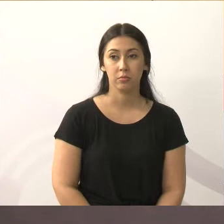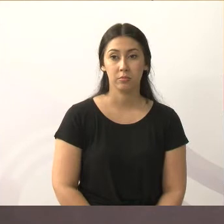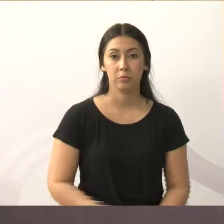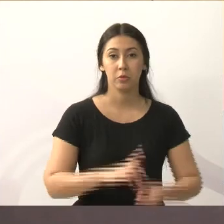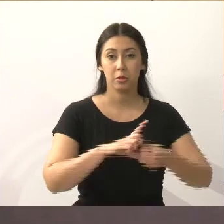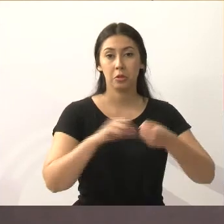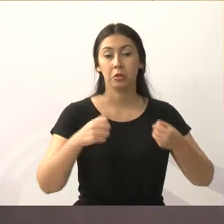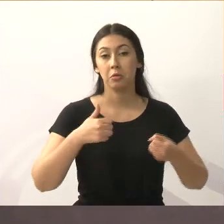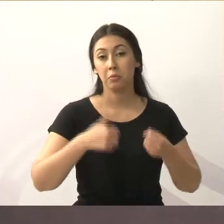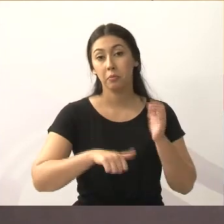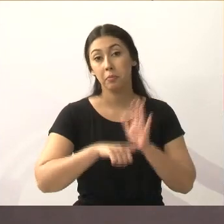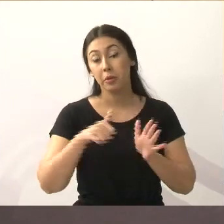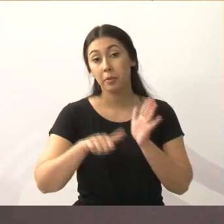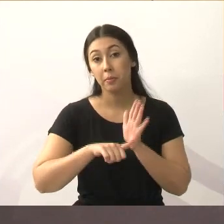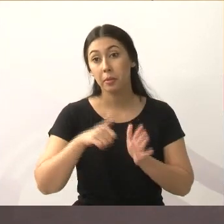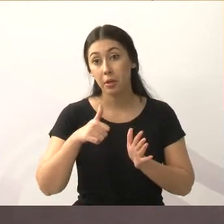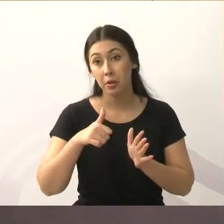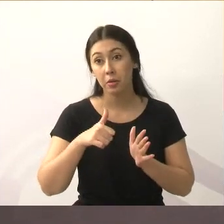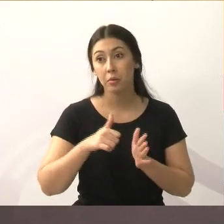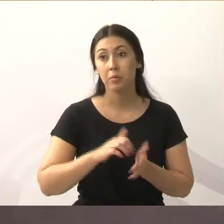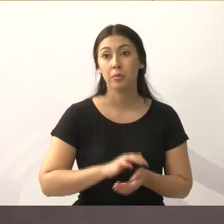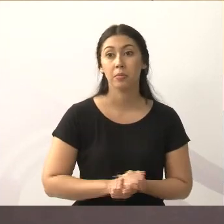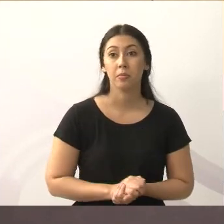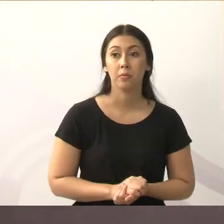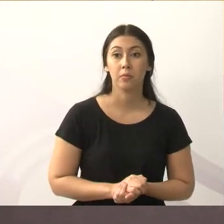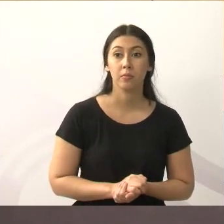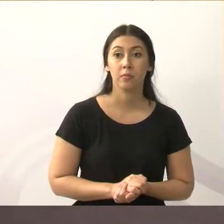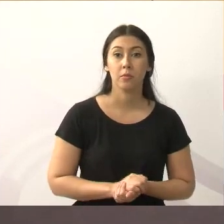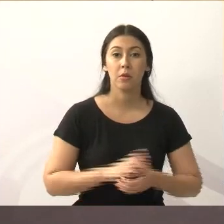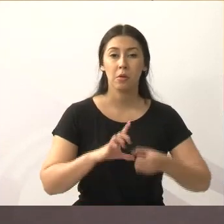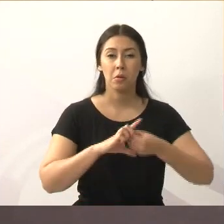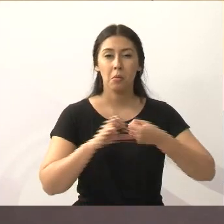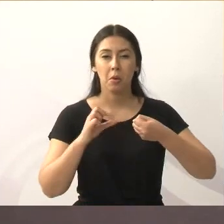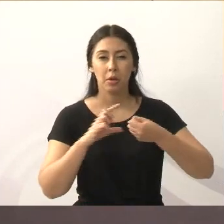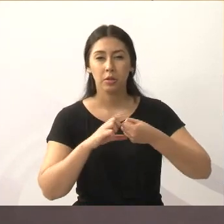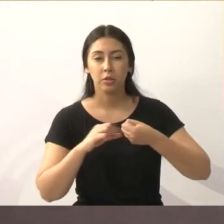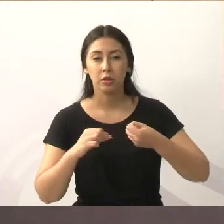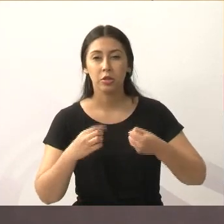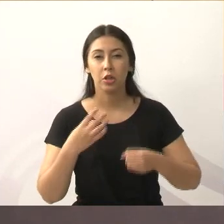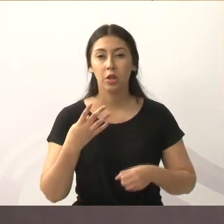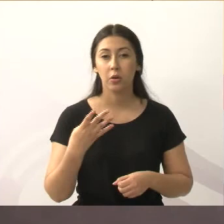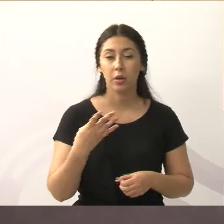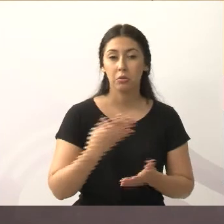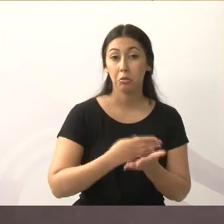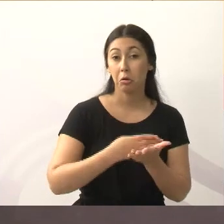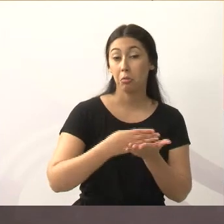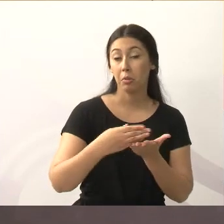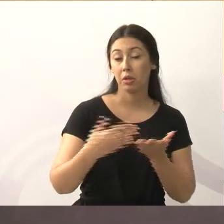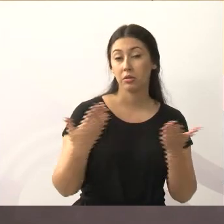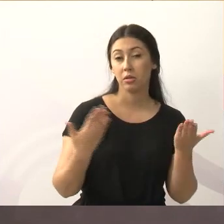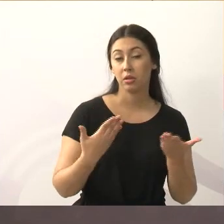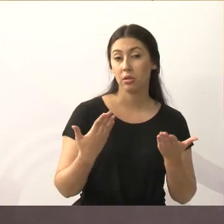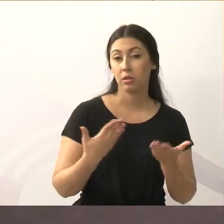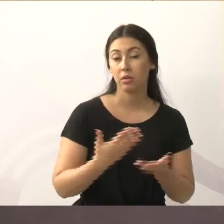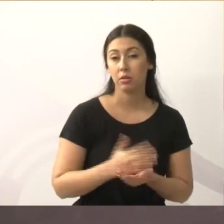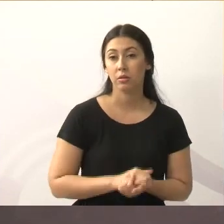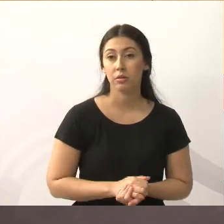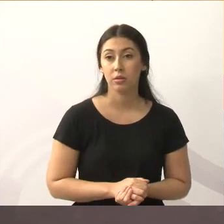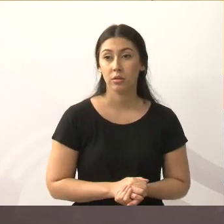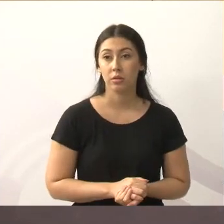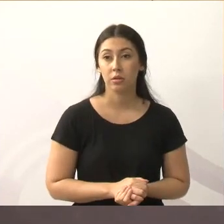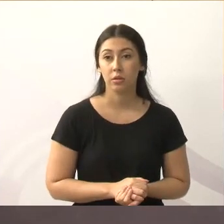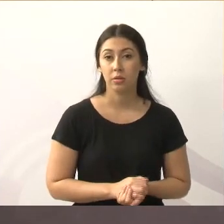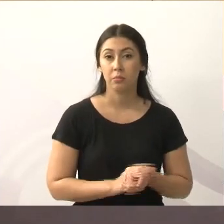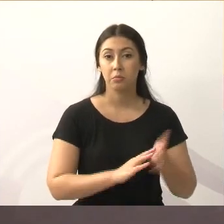Artigo 1º. A redação do atual artigo 4º passa a ser a seguinte: